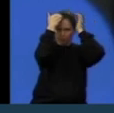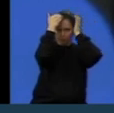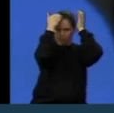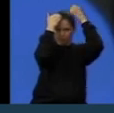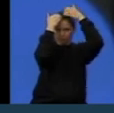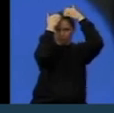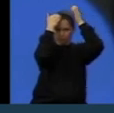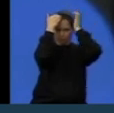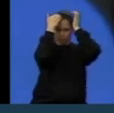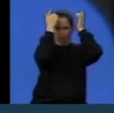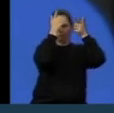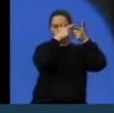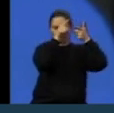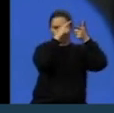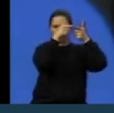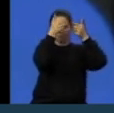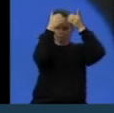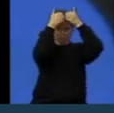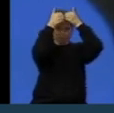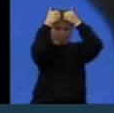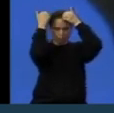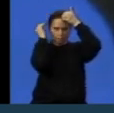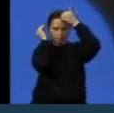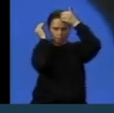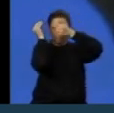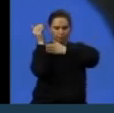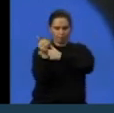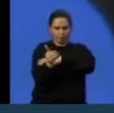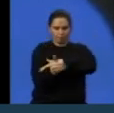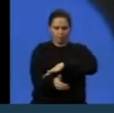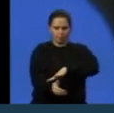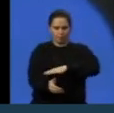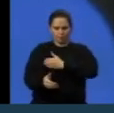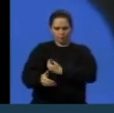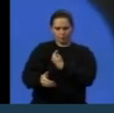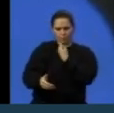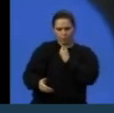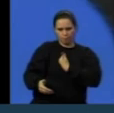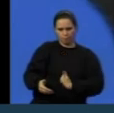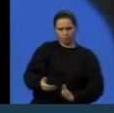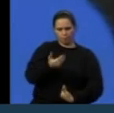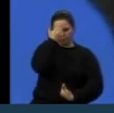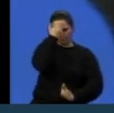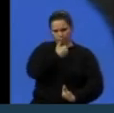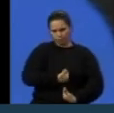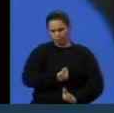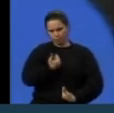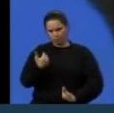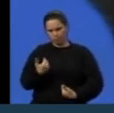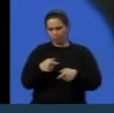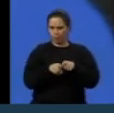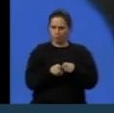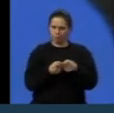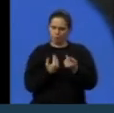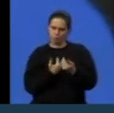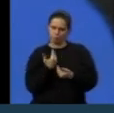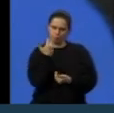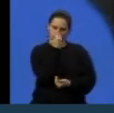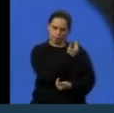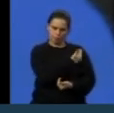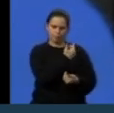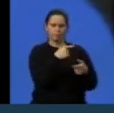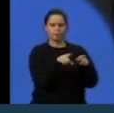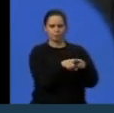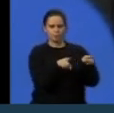ter consequência do lado direito do corpo e assim também de forma contrária. Há dois